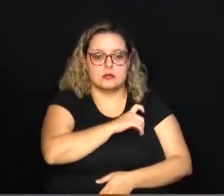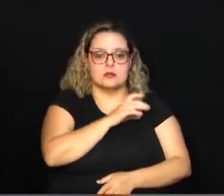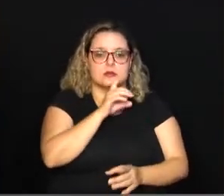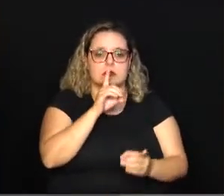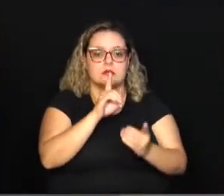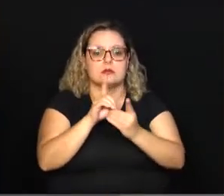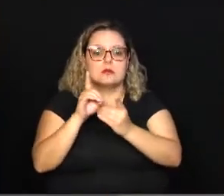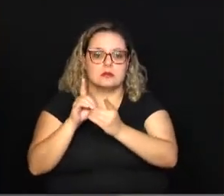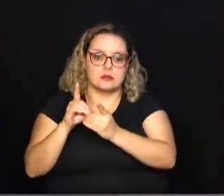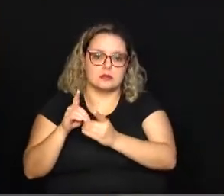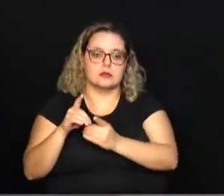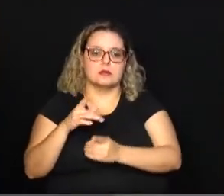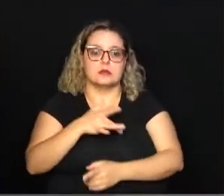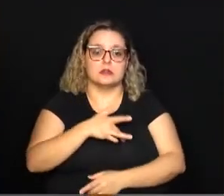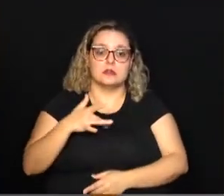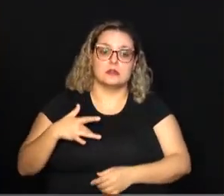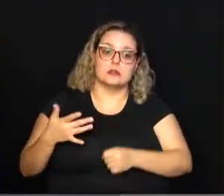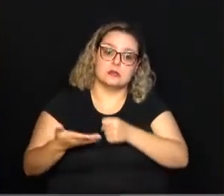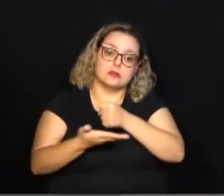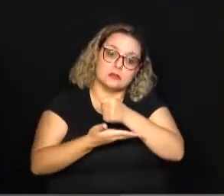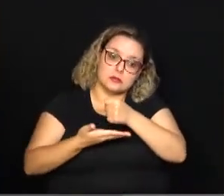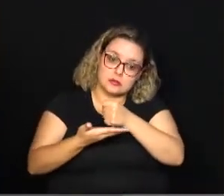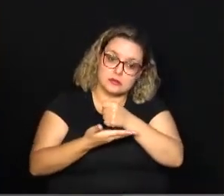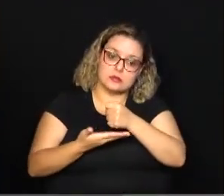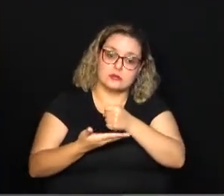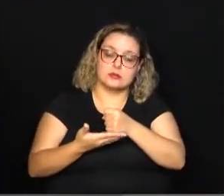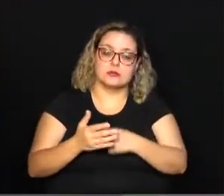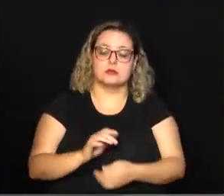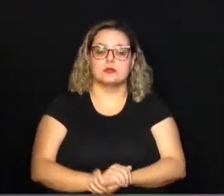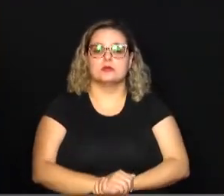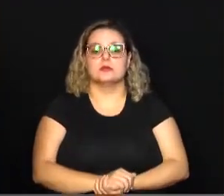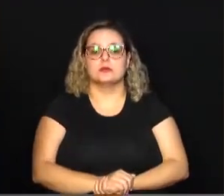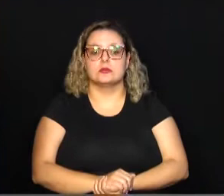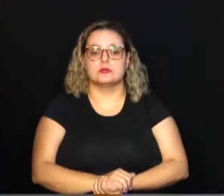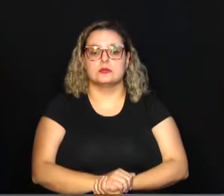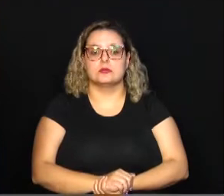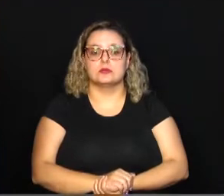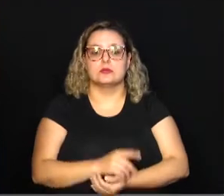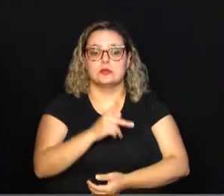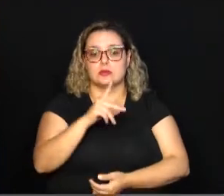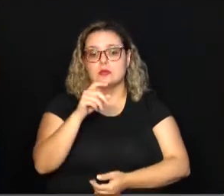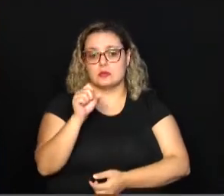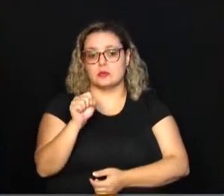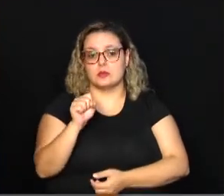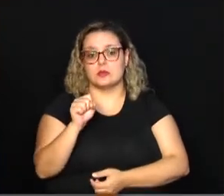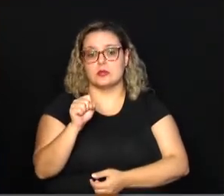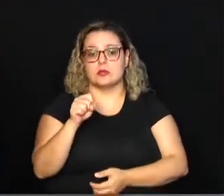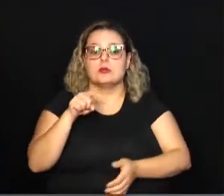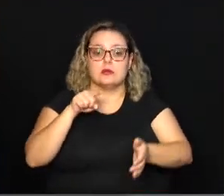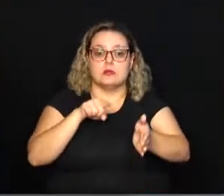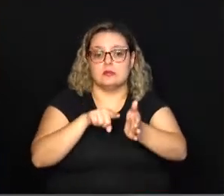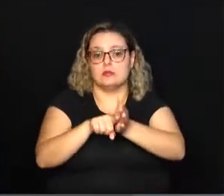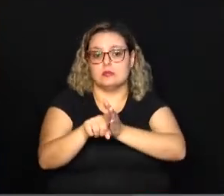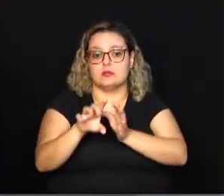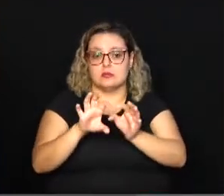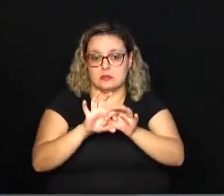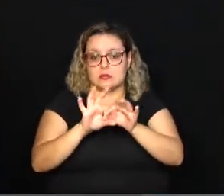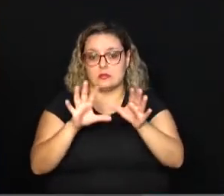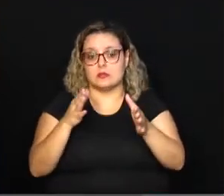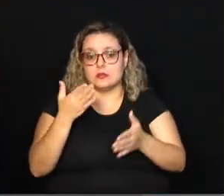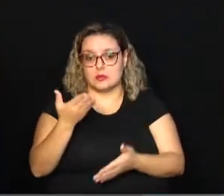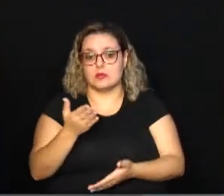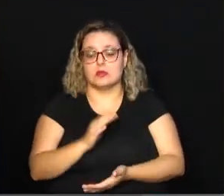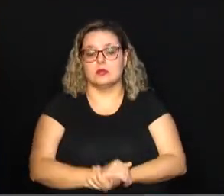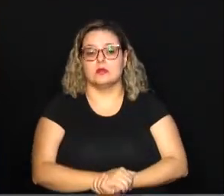da saúde básica e tem se socorrido nos pronto-socorros. Essa é uma pergunta que eu queria deixar aqui para o Dr.